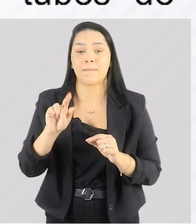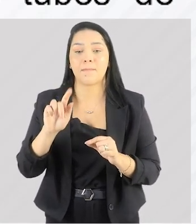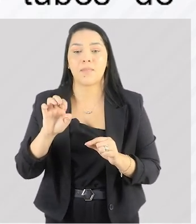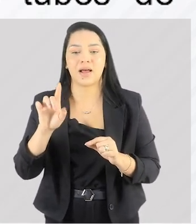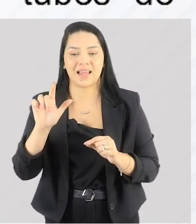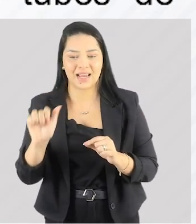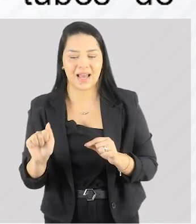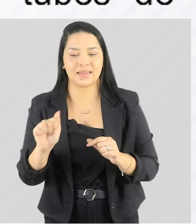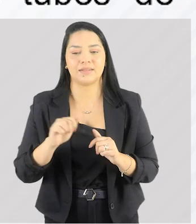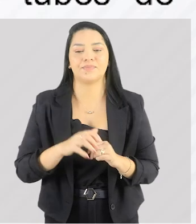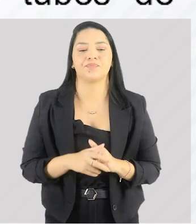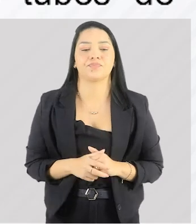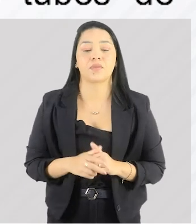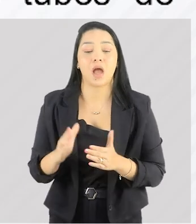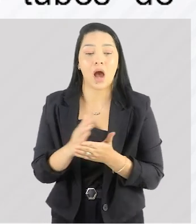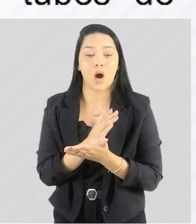polegadas.